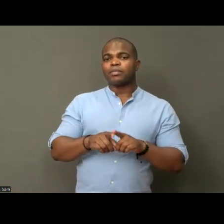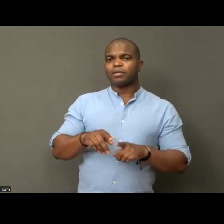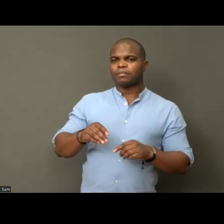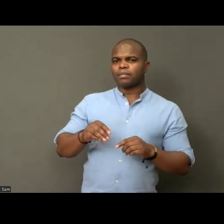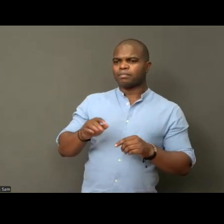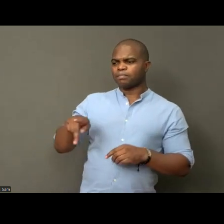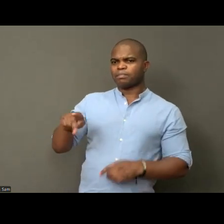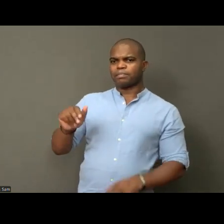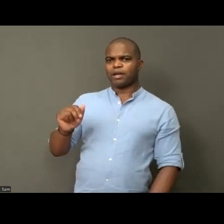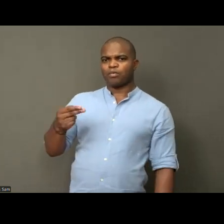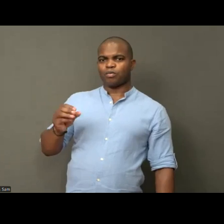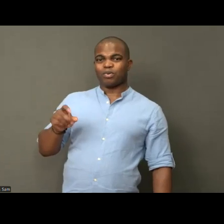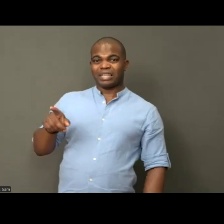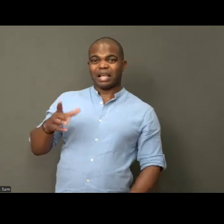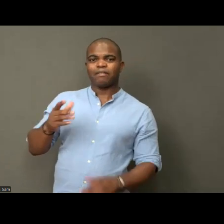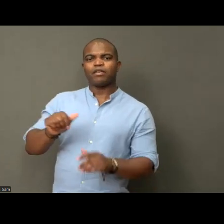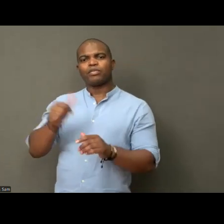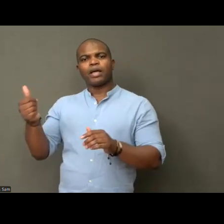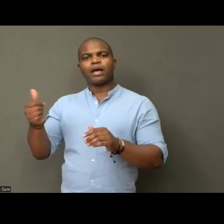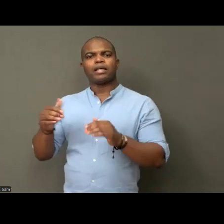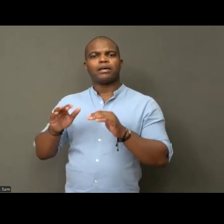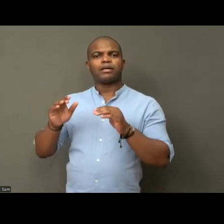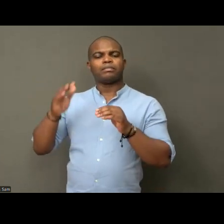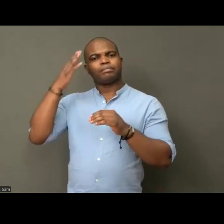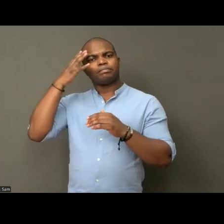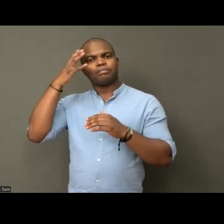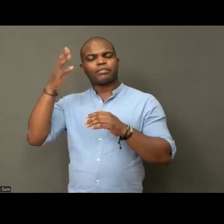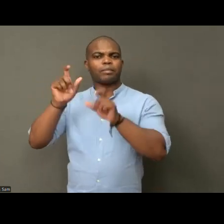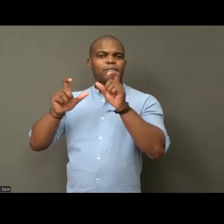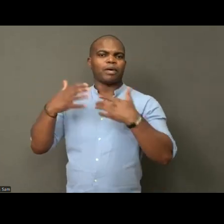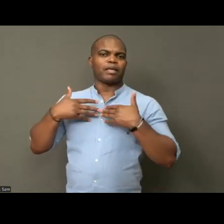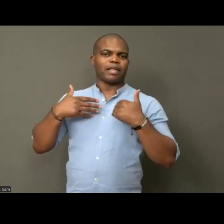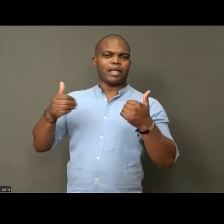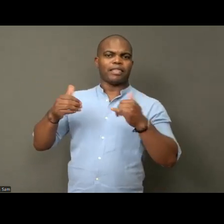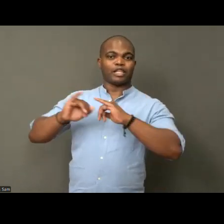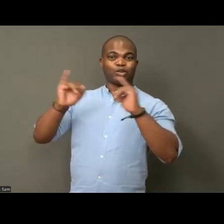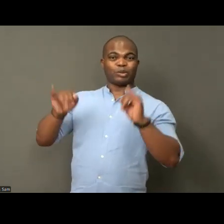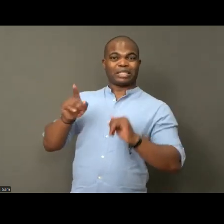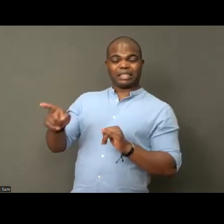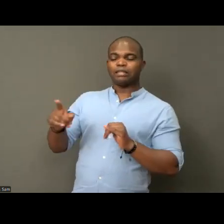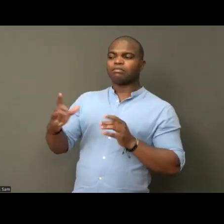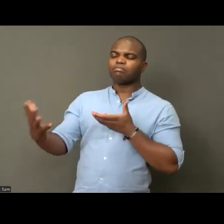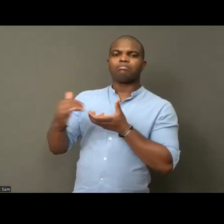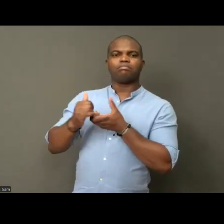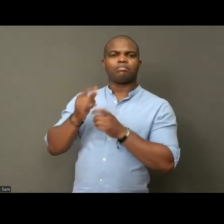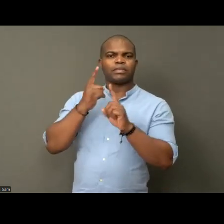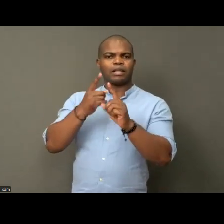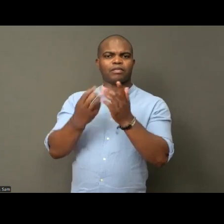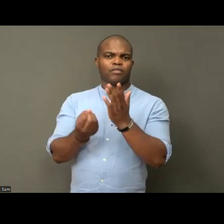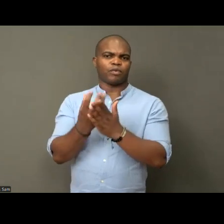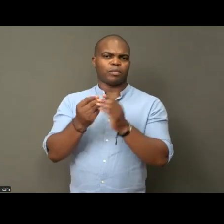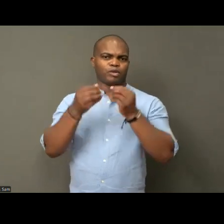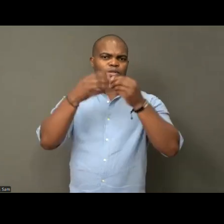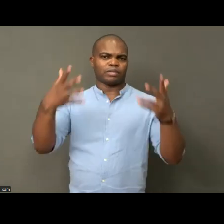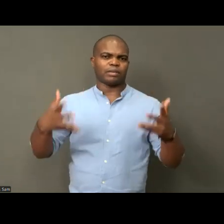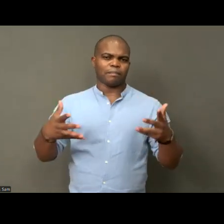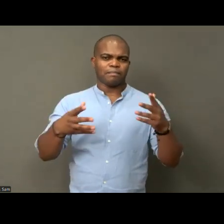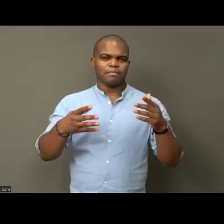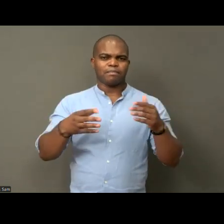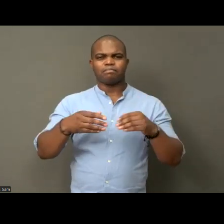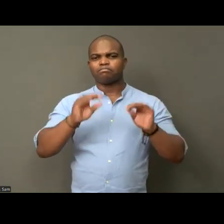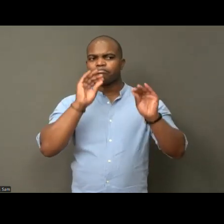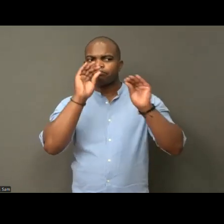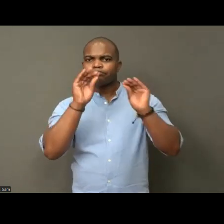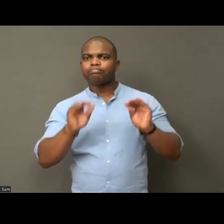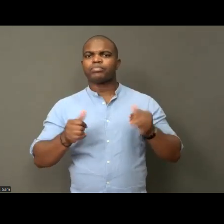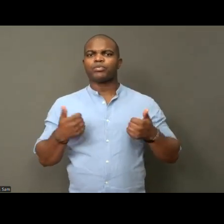sistemas de informação que os países parceiros podem usar. E nós ouvimos o Dr. Anthony em Guiana mencionar alguns dos